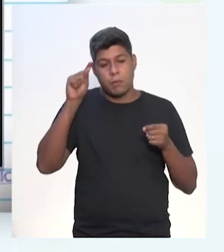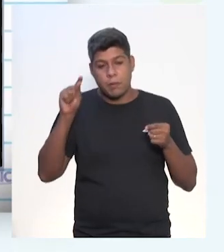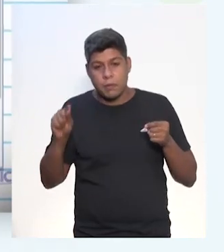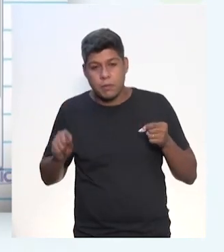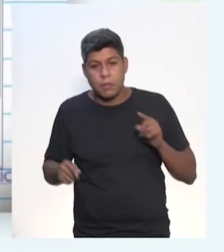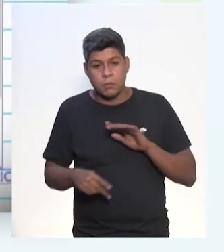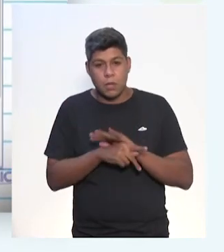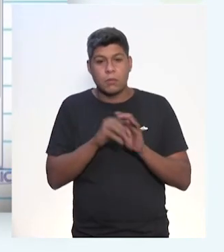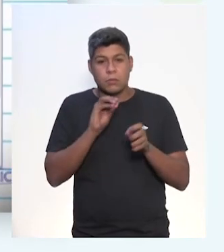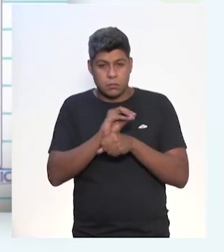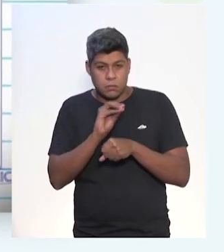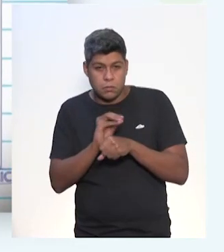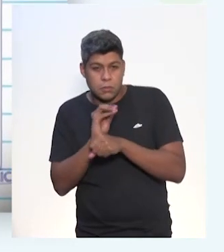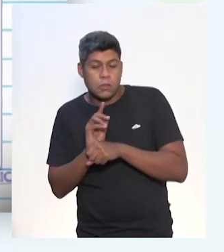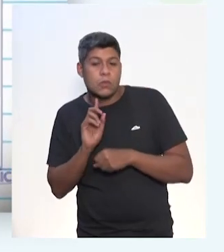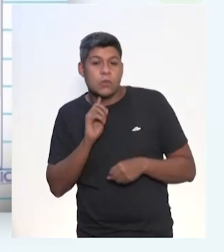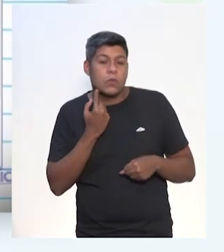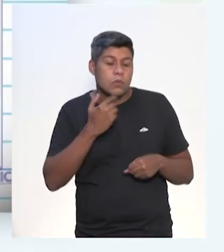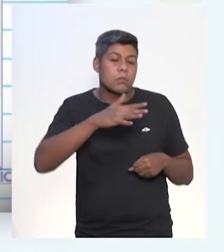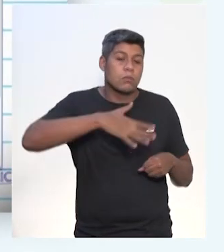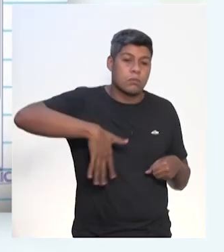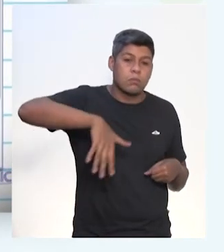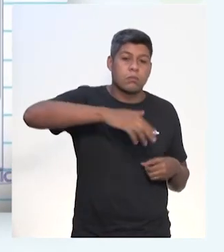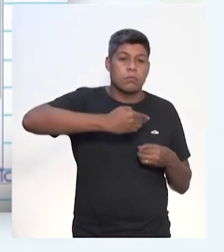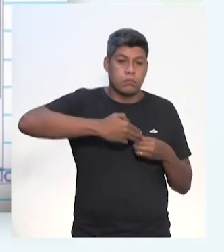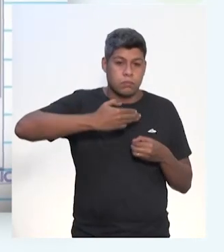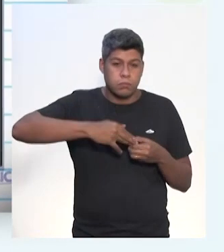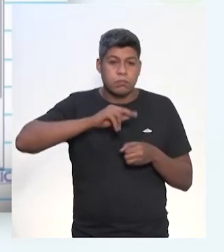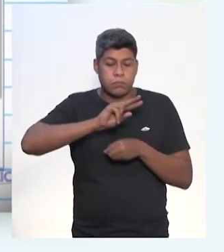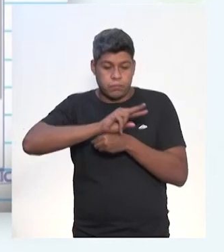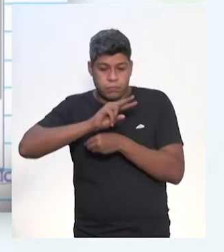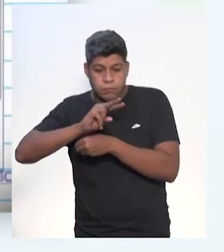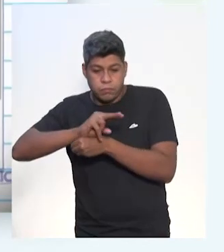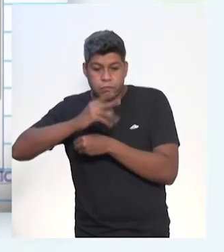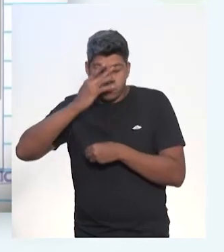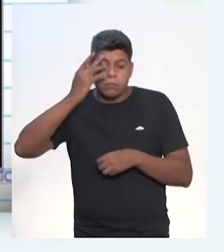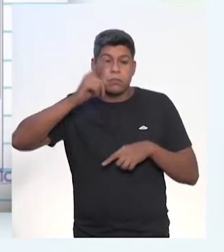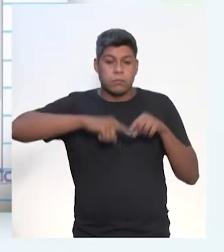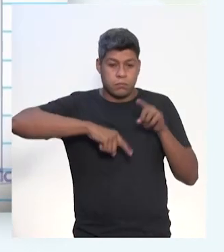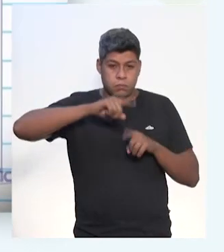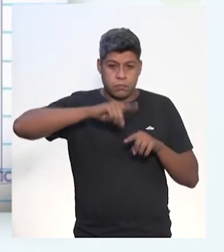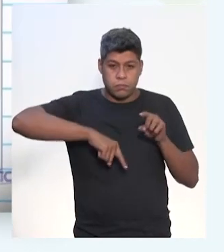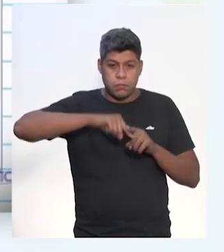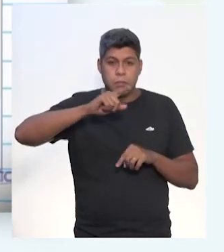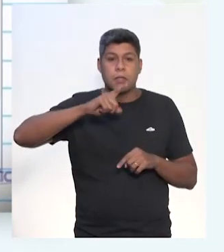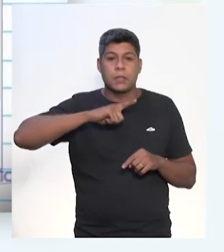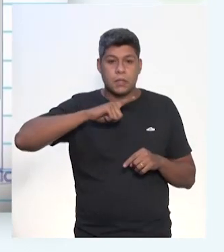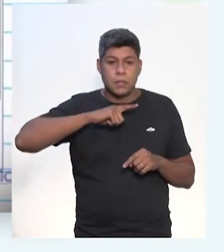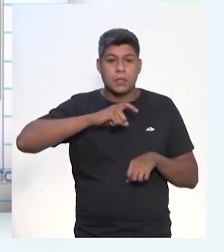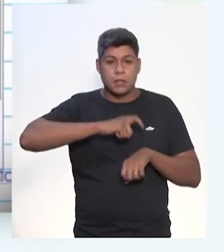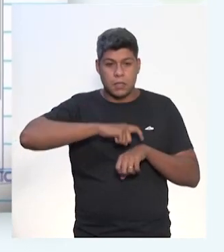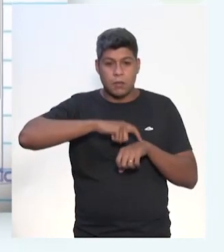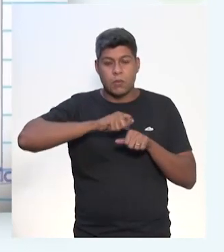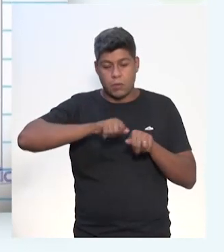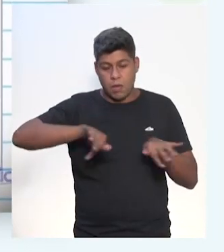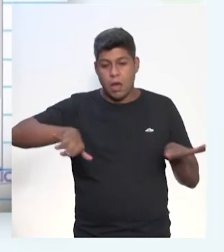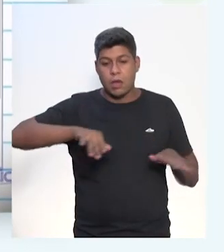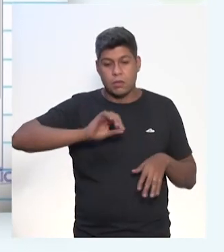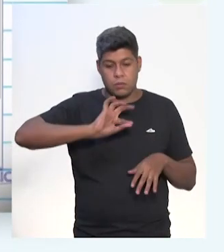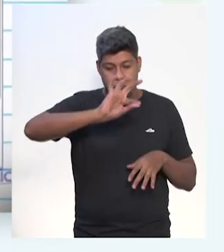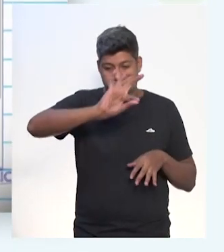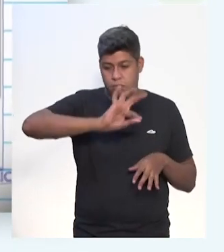ao tratamento de resíduos sólidos nos municípios, à preservação de patrimônios materiais e imateriais, ao tempo gasto no deslocamento